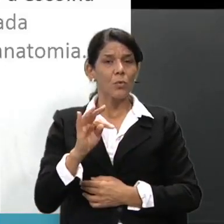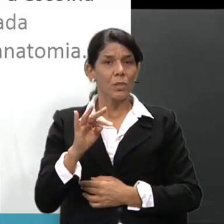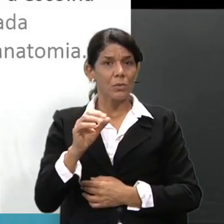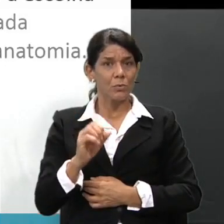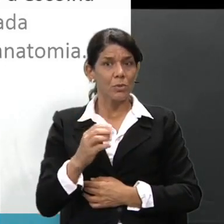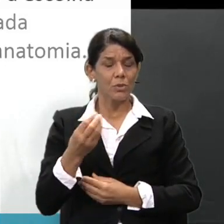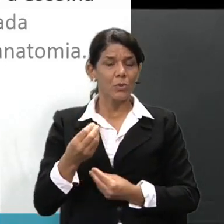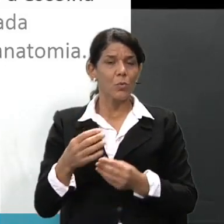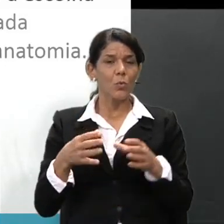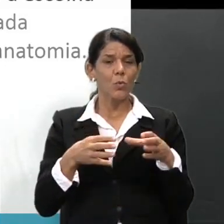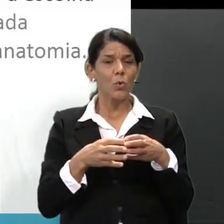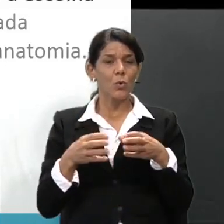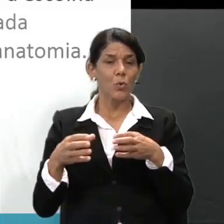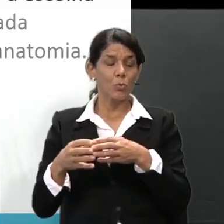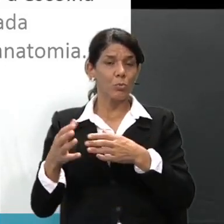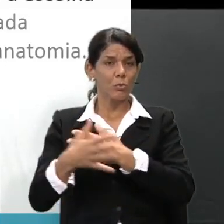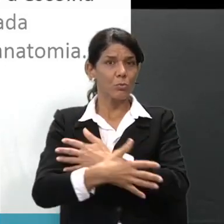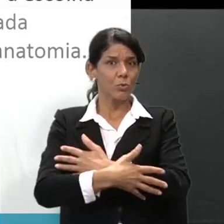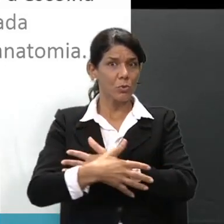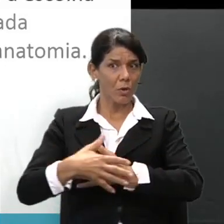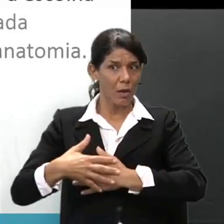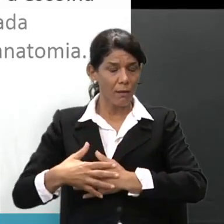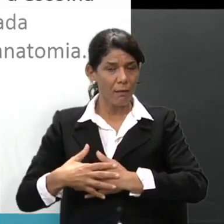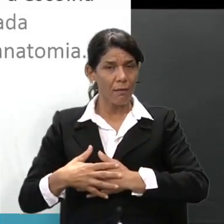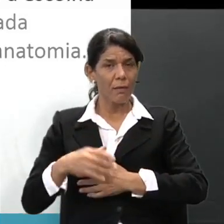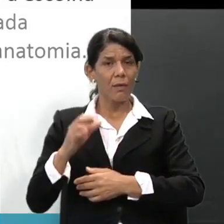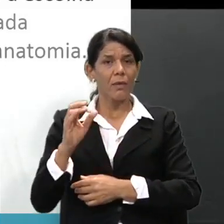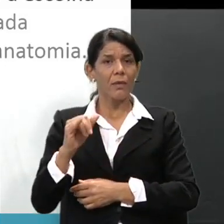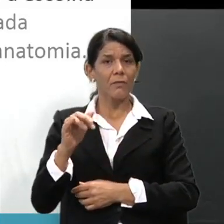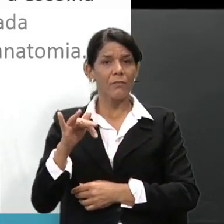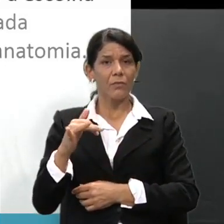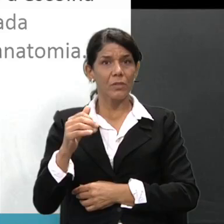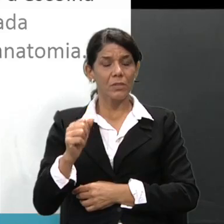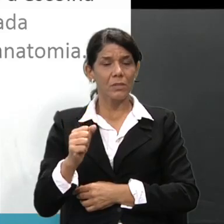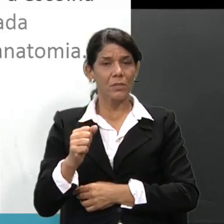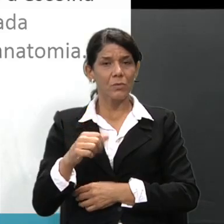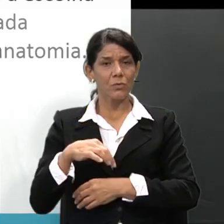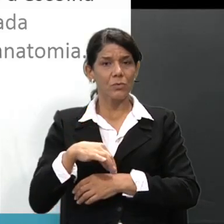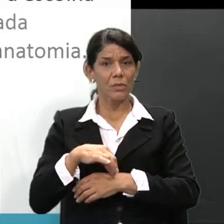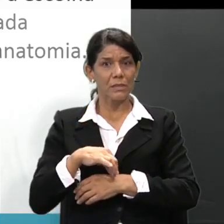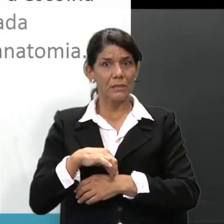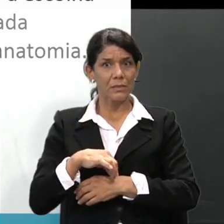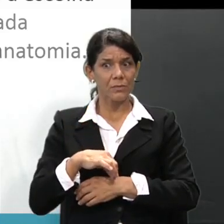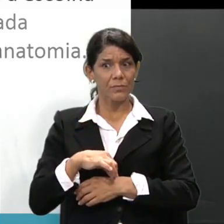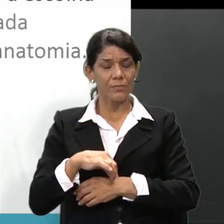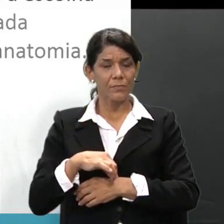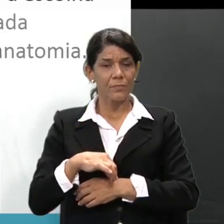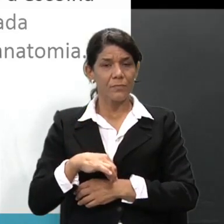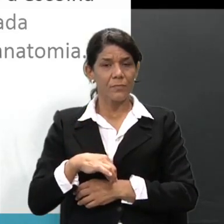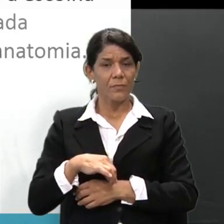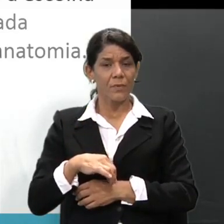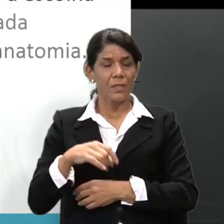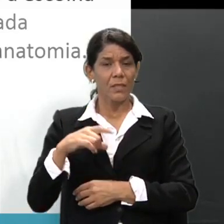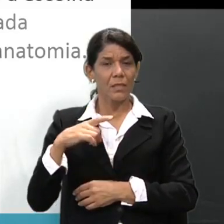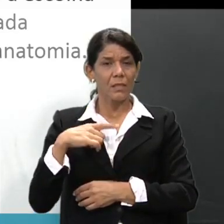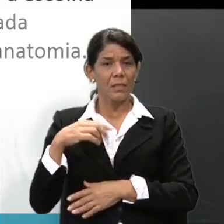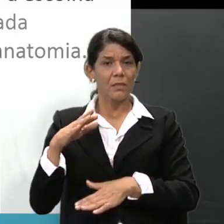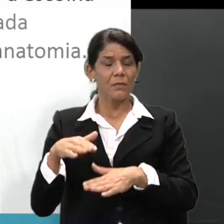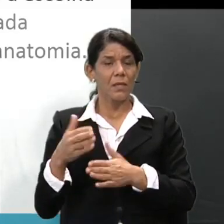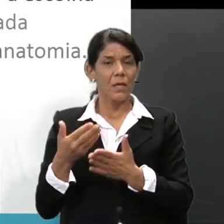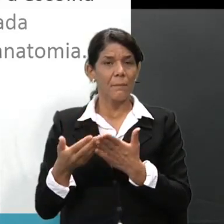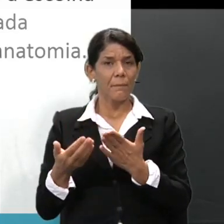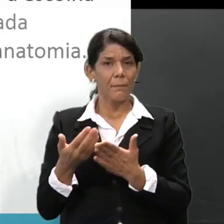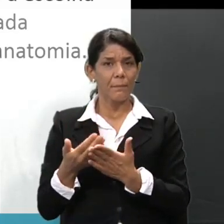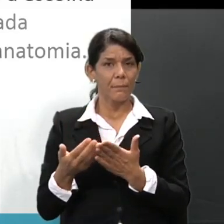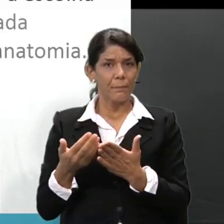de certos grupos musculares, infiltração do tecido subcutâneo, chegando às vezes à